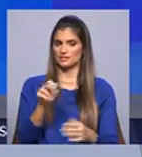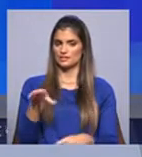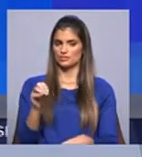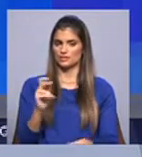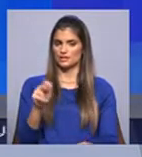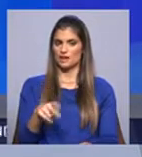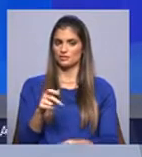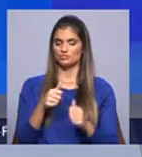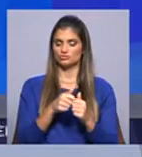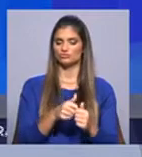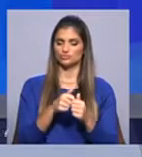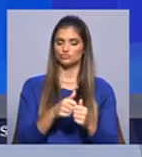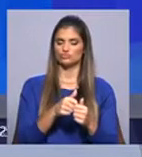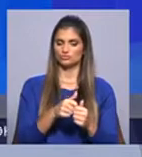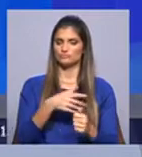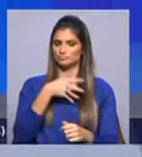Serapicos acompanharam o plenário.